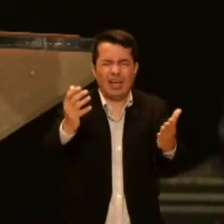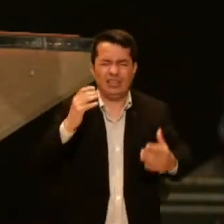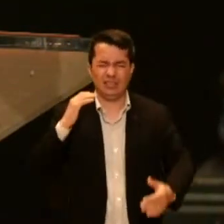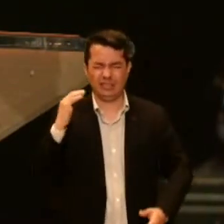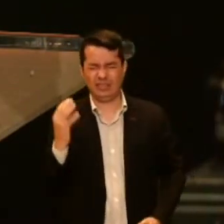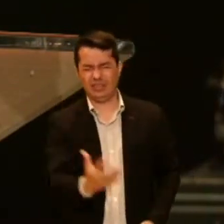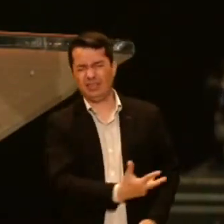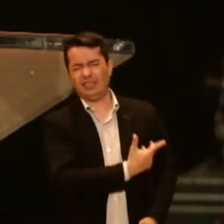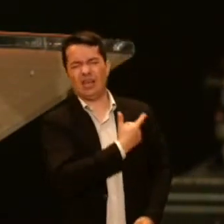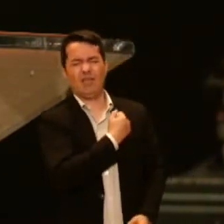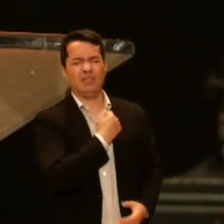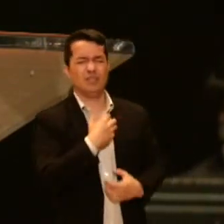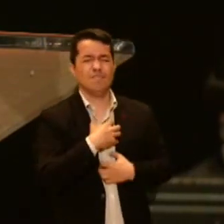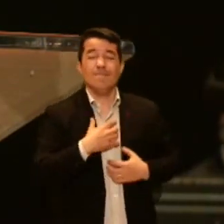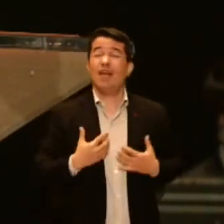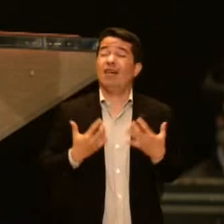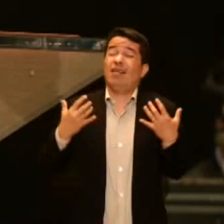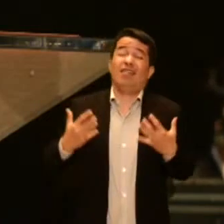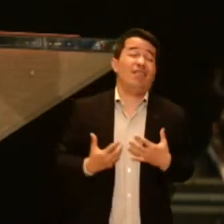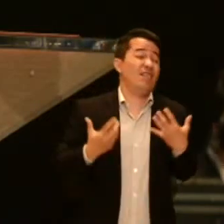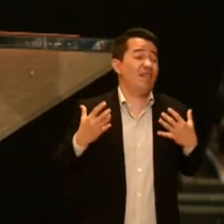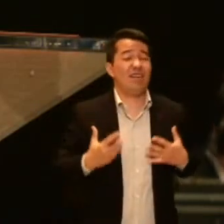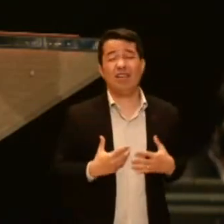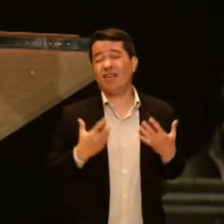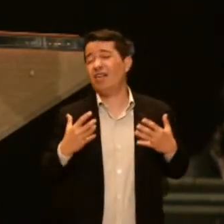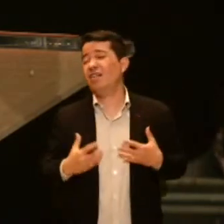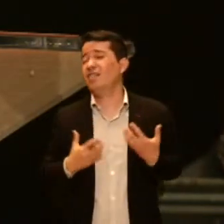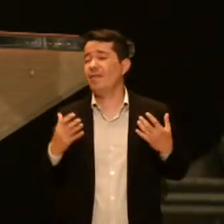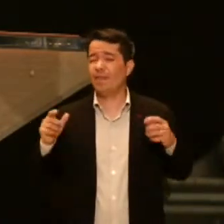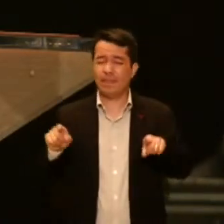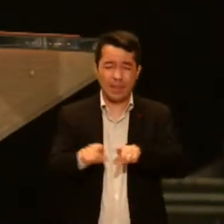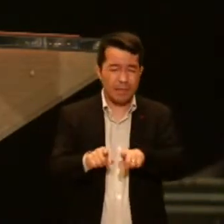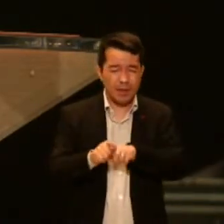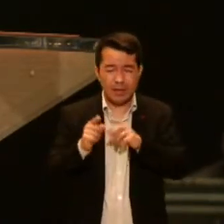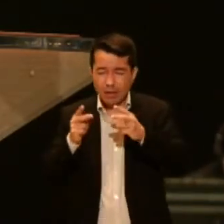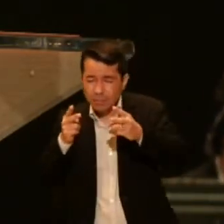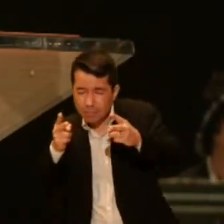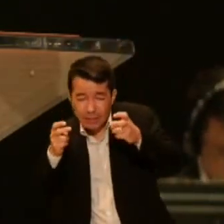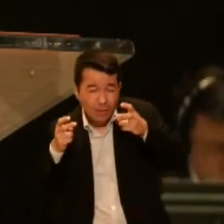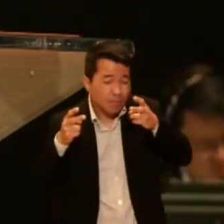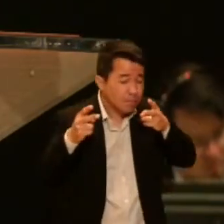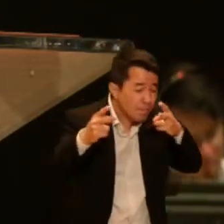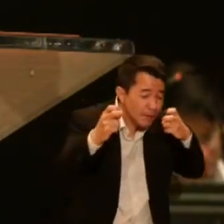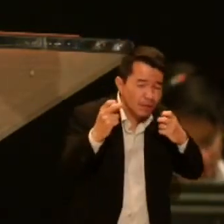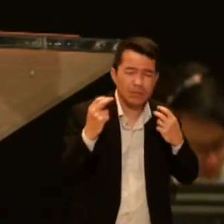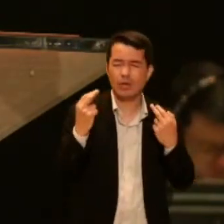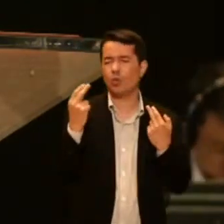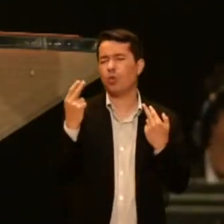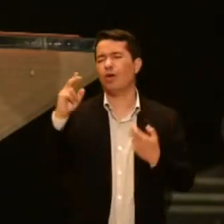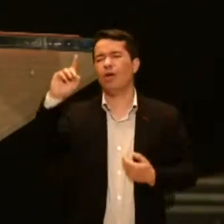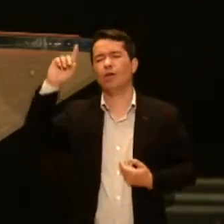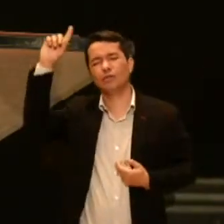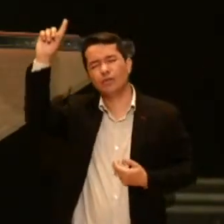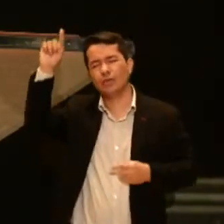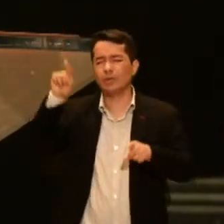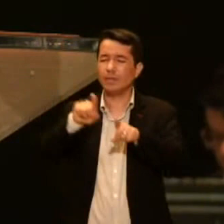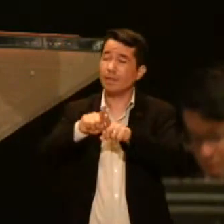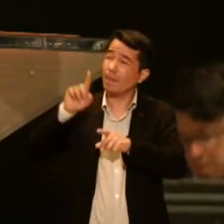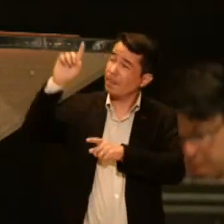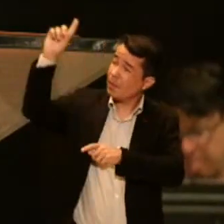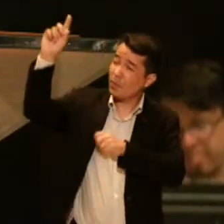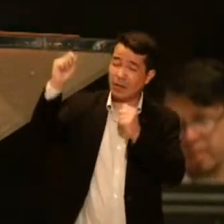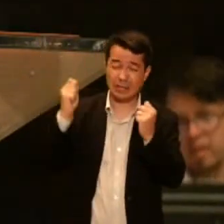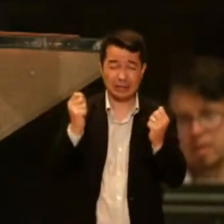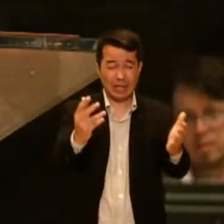que o discernimento do Senhor esteja sobre eles, Senhor, que a sabedoria do alto comece a ser derramada, que